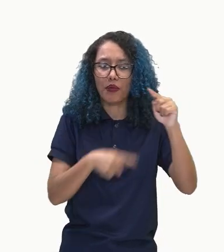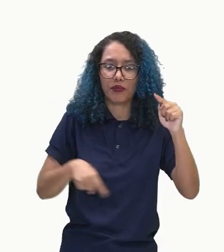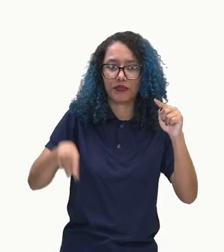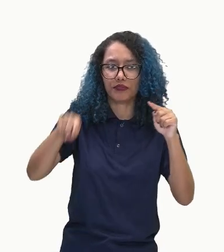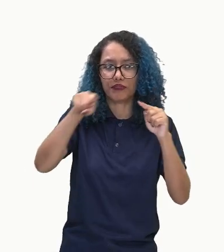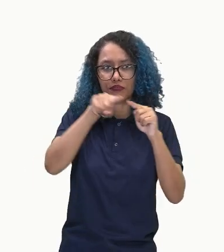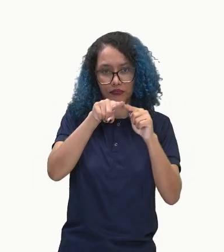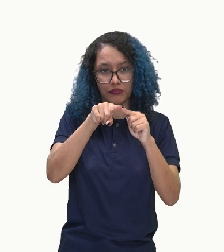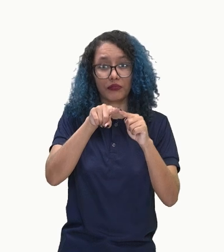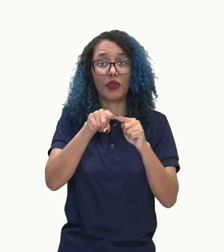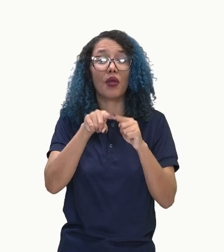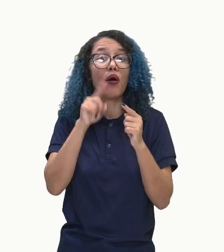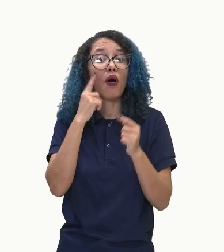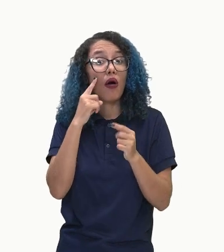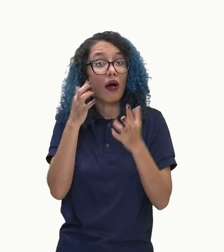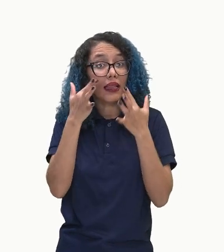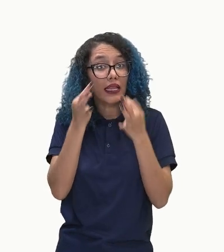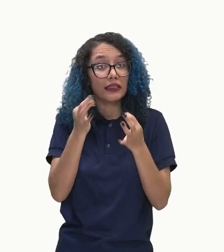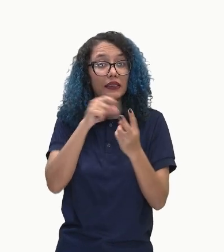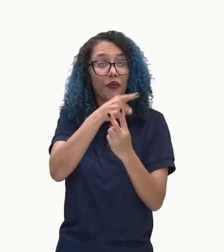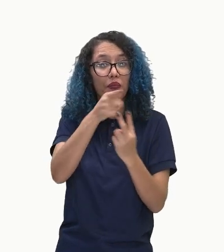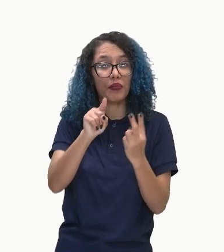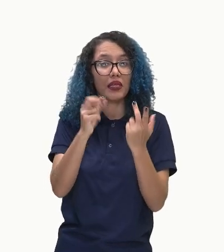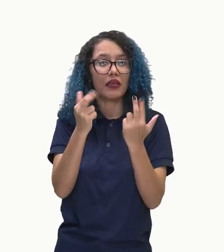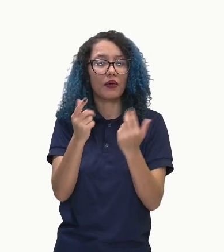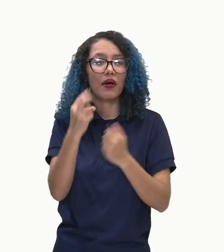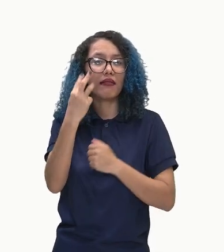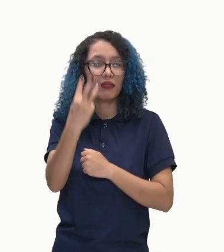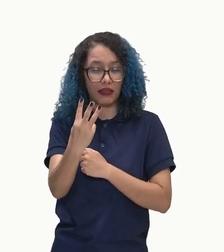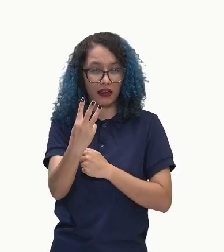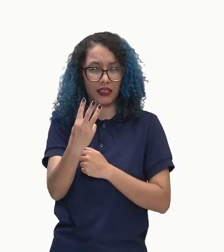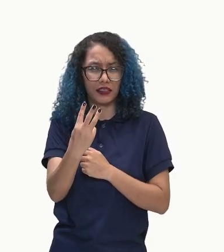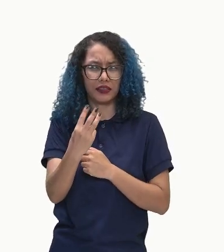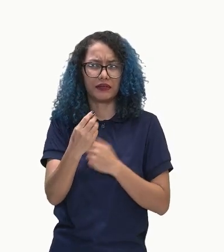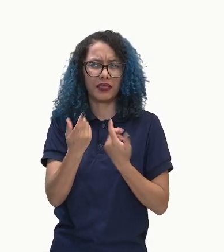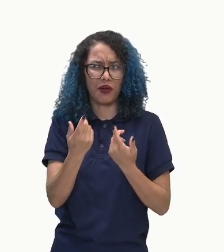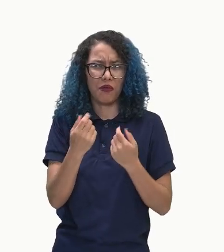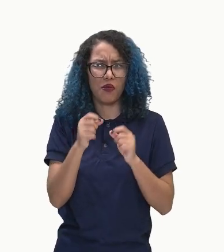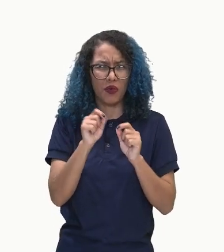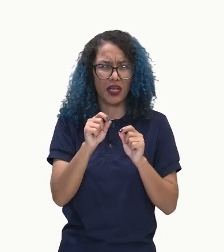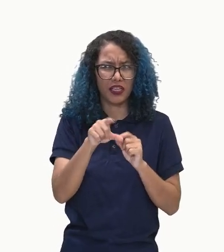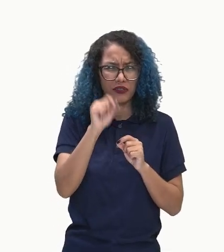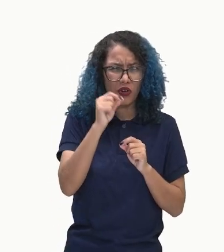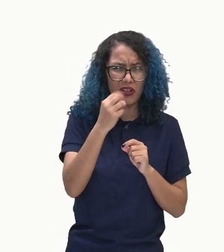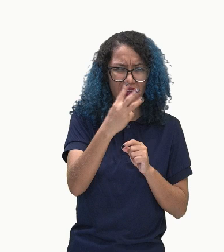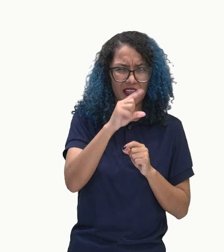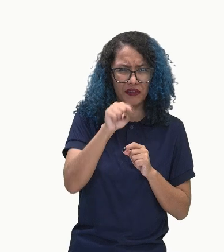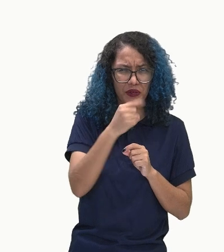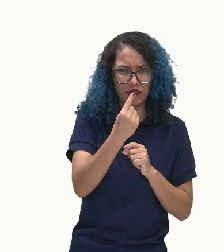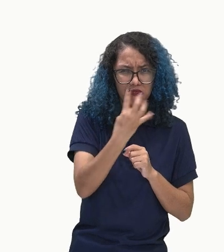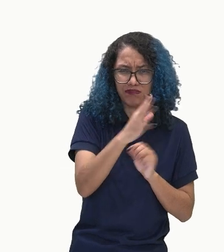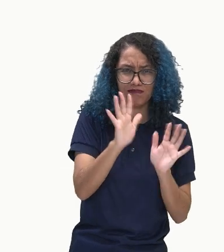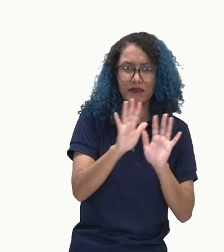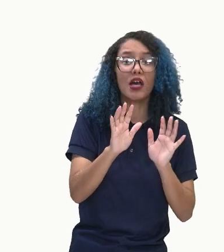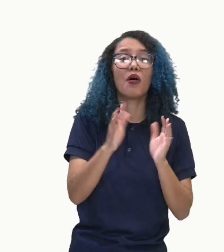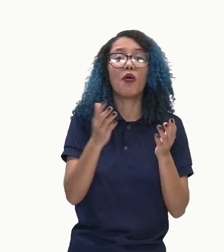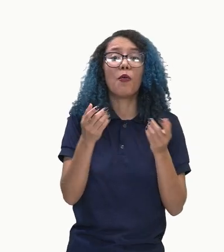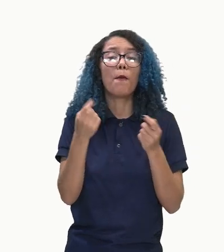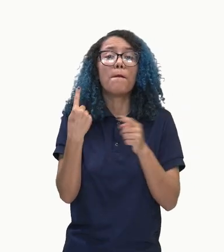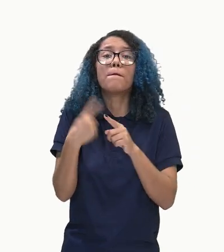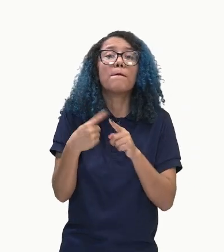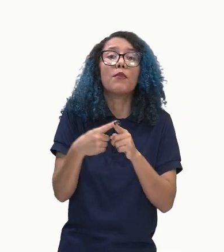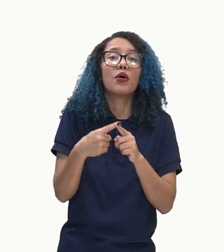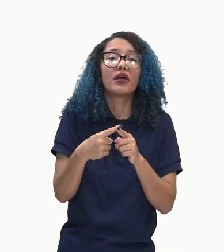π igual a 3. Professor, eu vou usar 3,14? Desta vez não, tá bom? Porque a